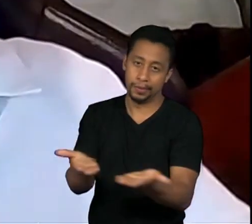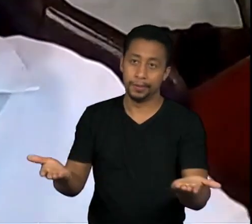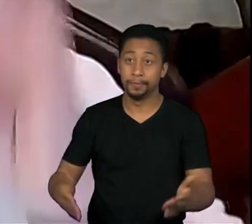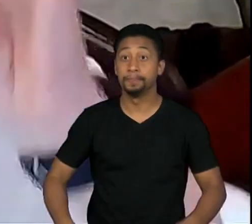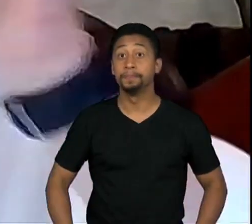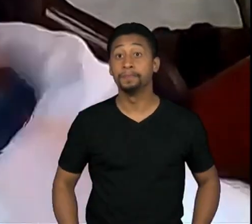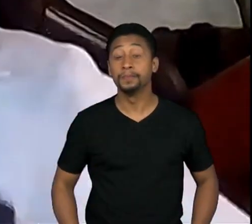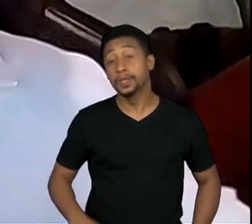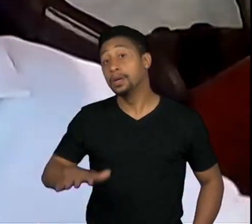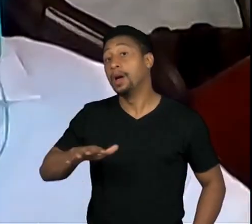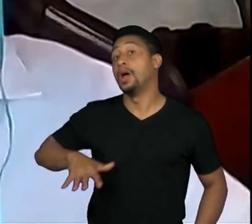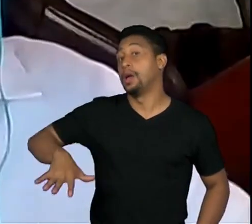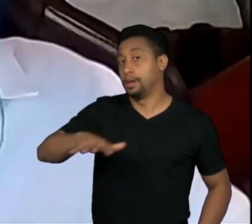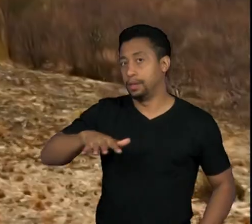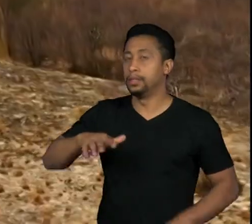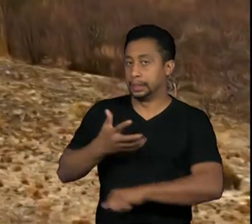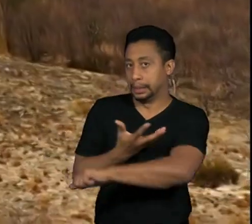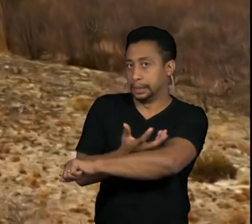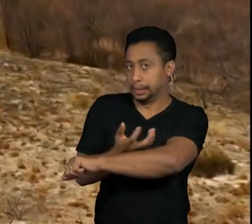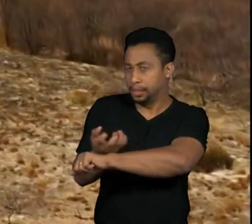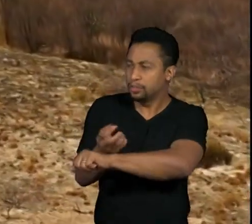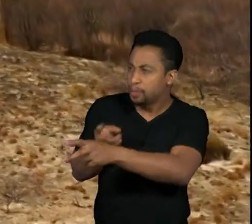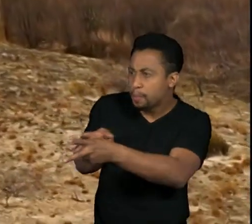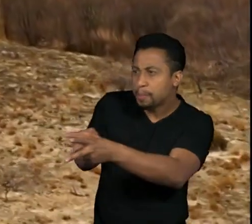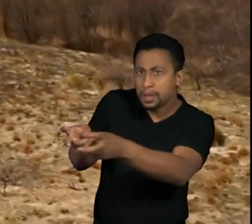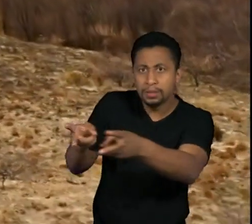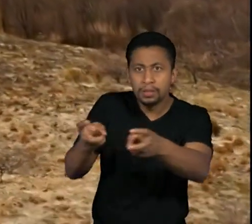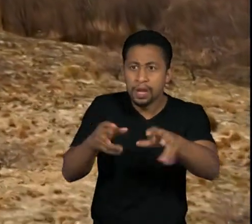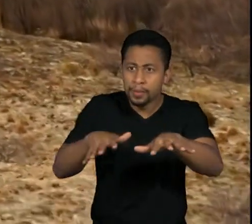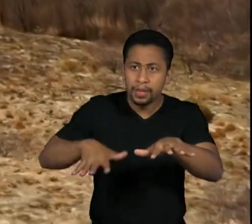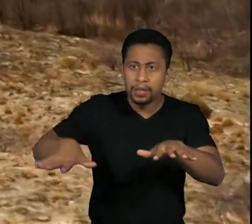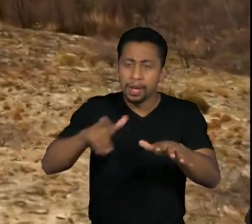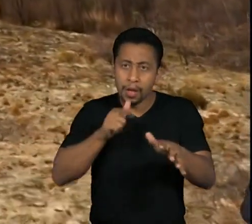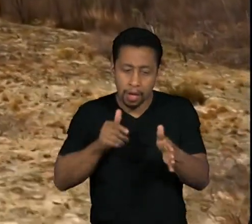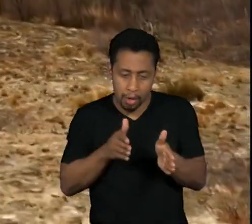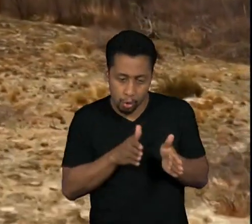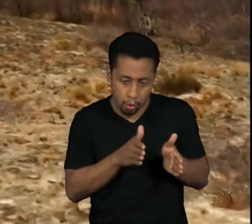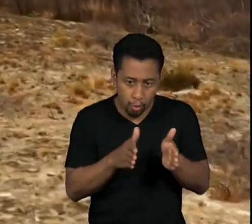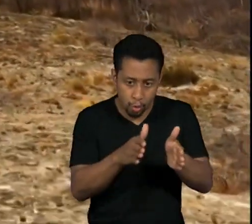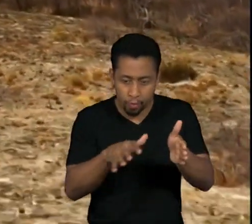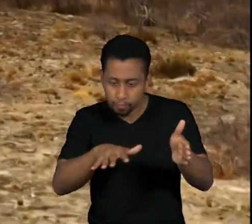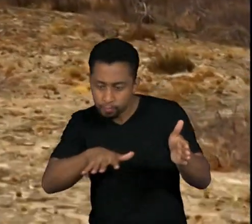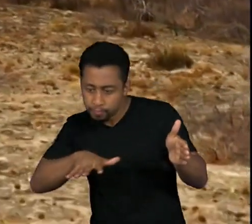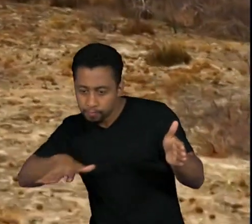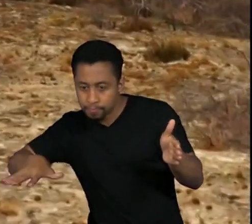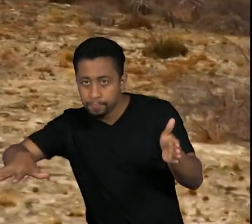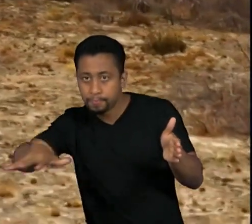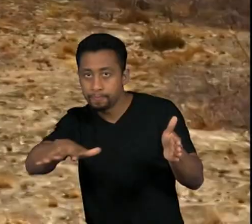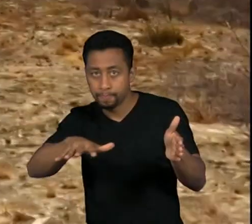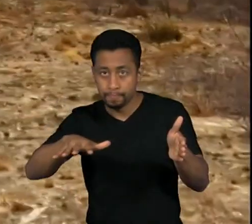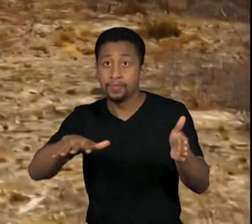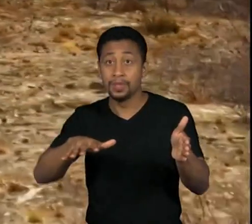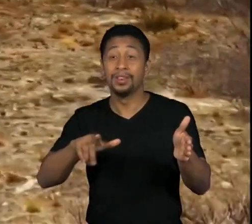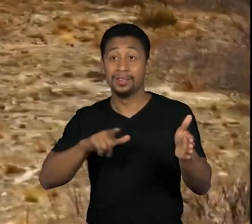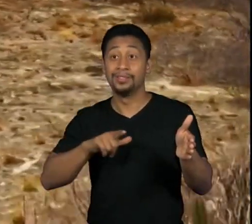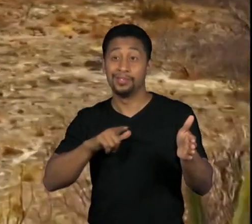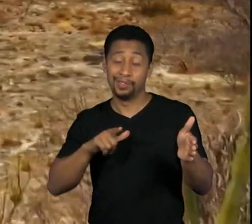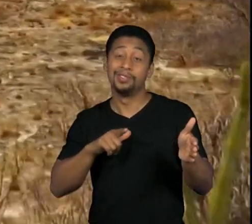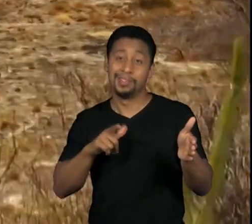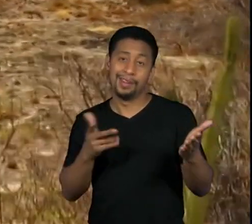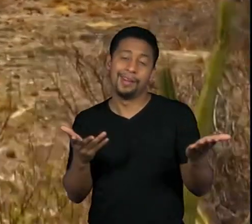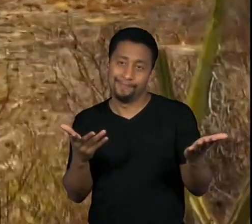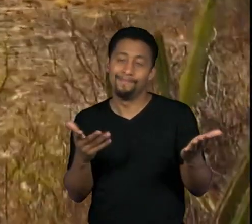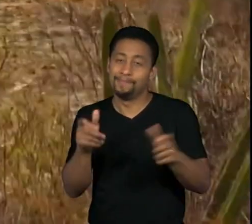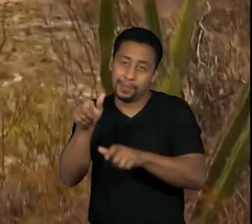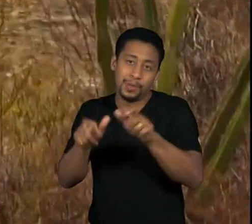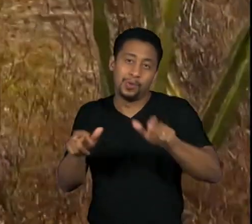da Caatinga que haviam entrepostos ao longo do Rio São Francisco, em grande parte, de comercialização de